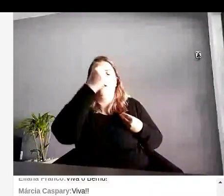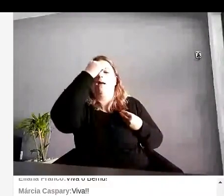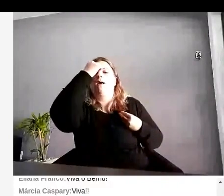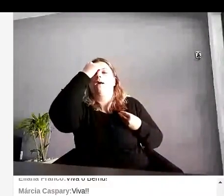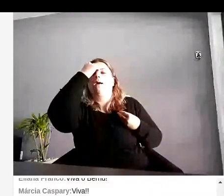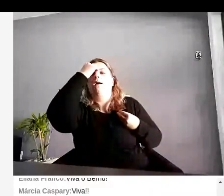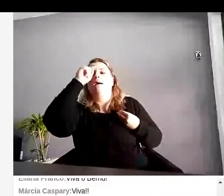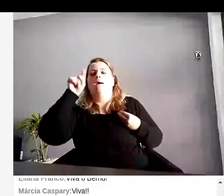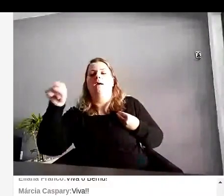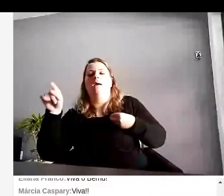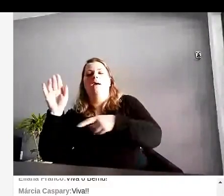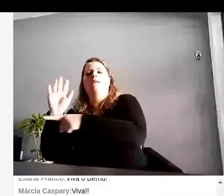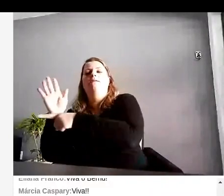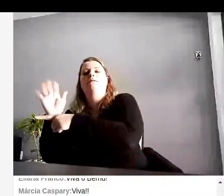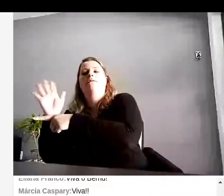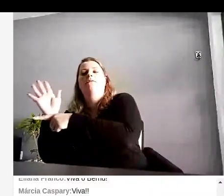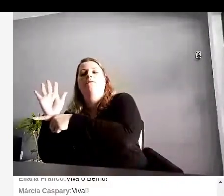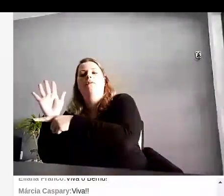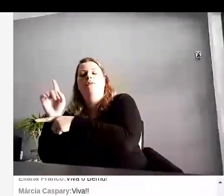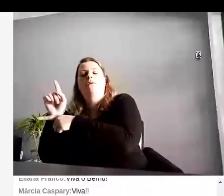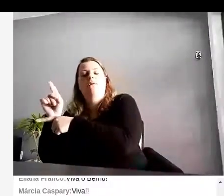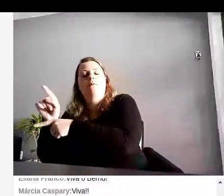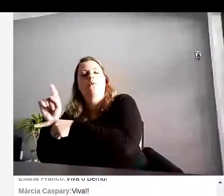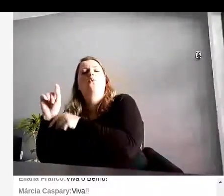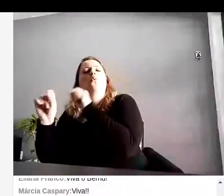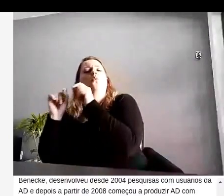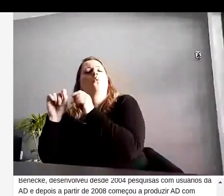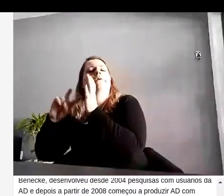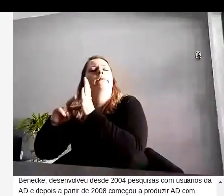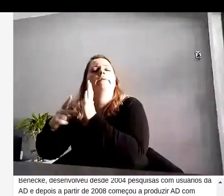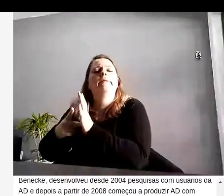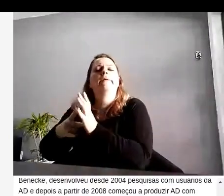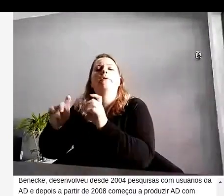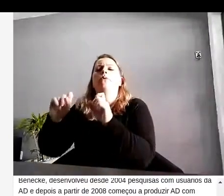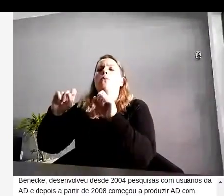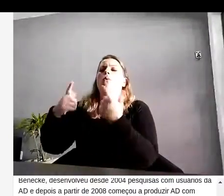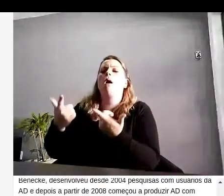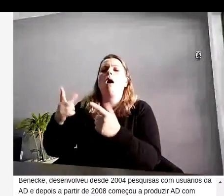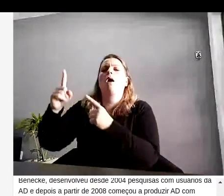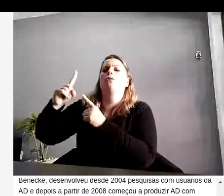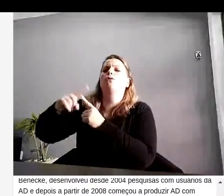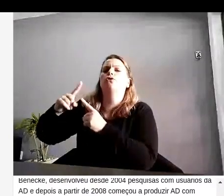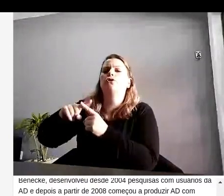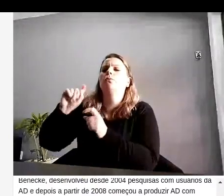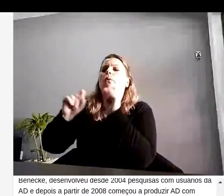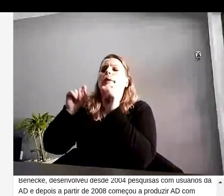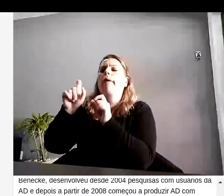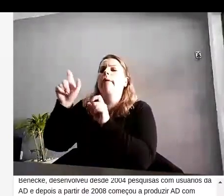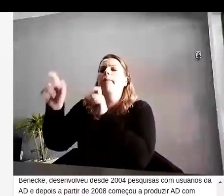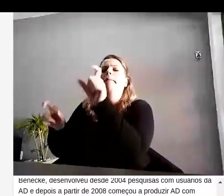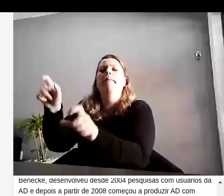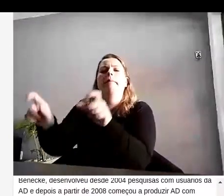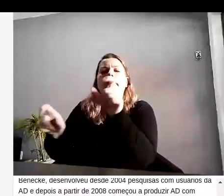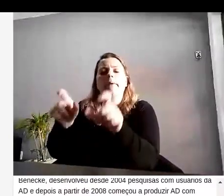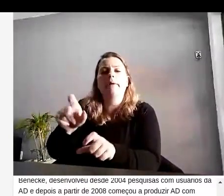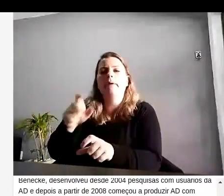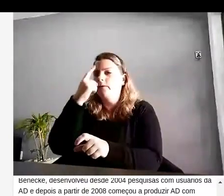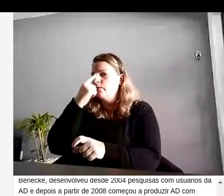filme, de saber de que obra se trata, de que gênero se trata, quem são os personagens, mas também